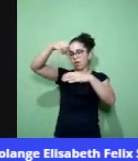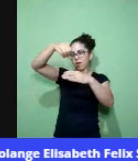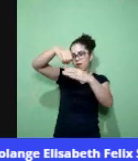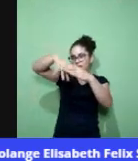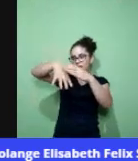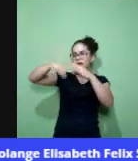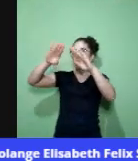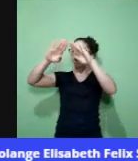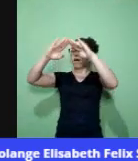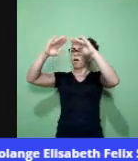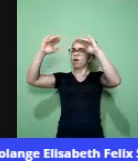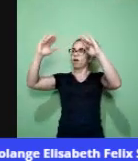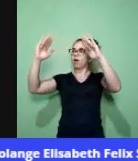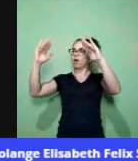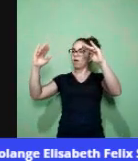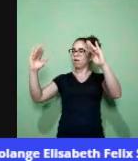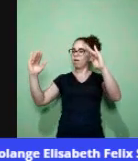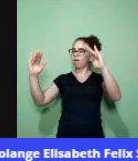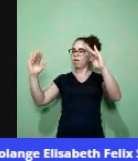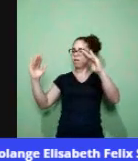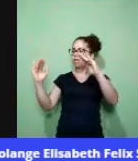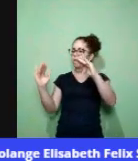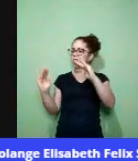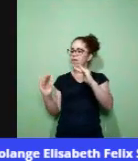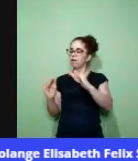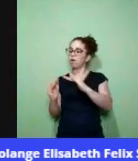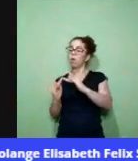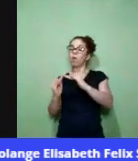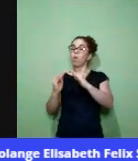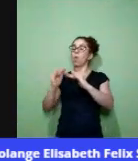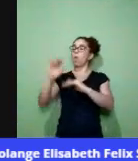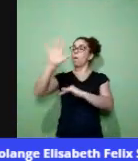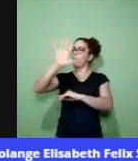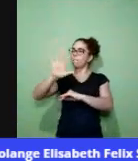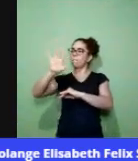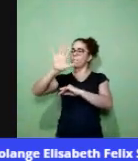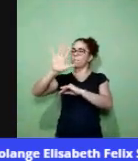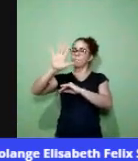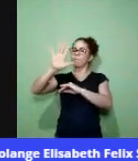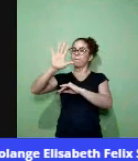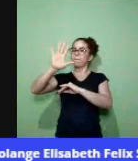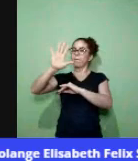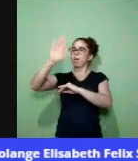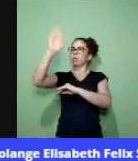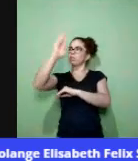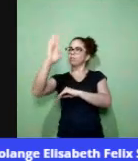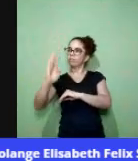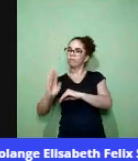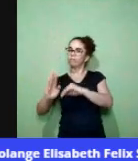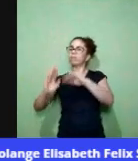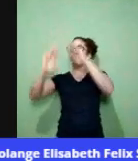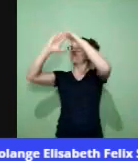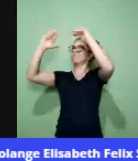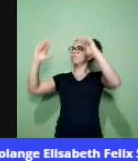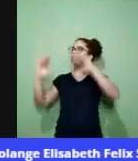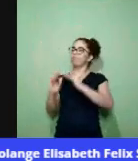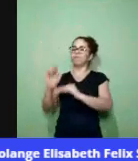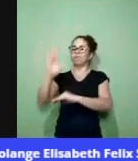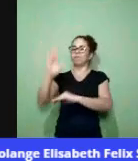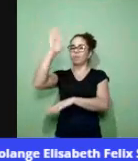Também, através do vazado aqui, ele pode perceber o contorno,